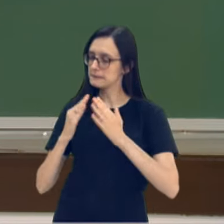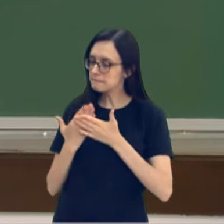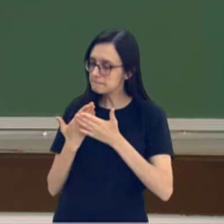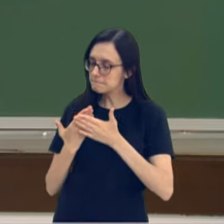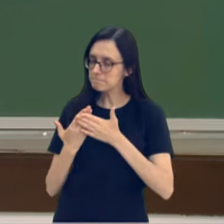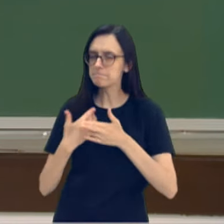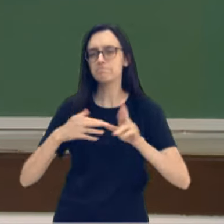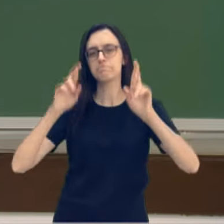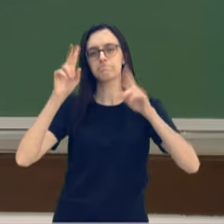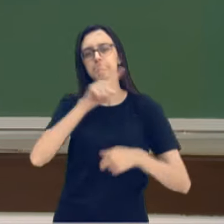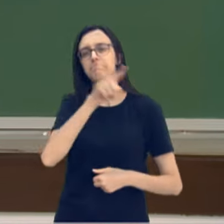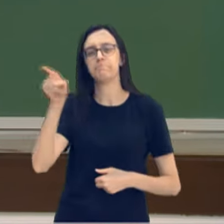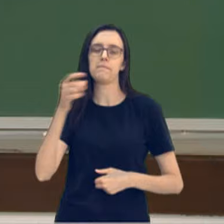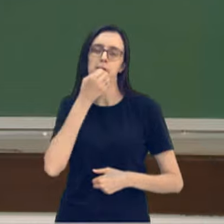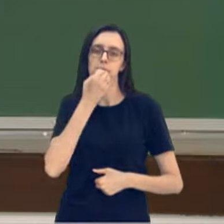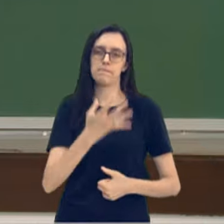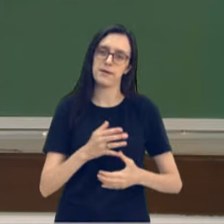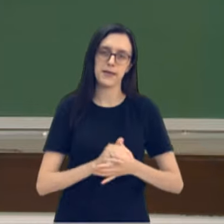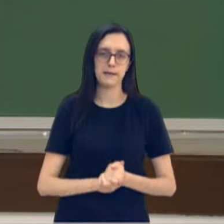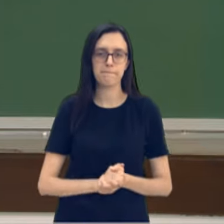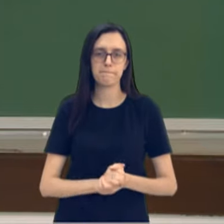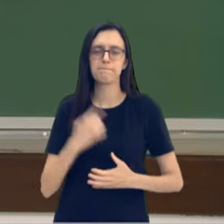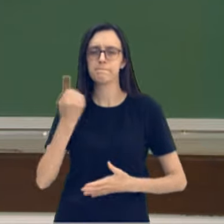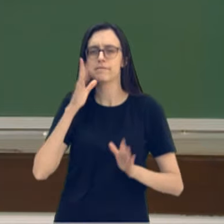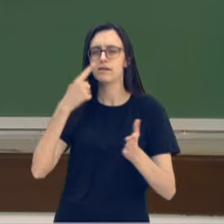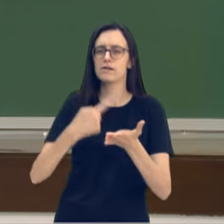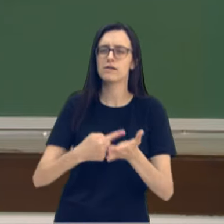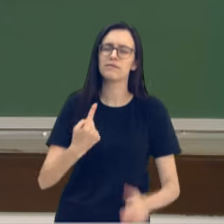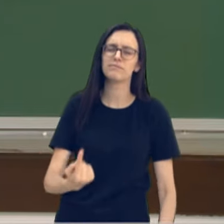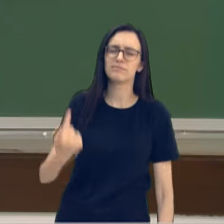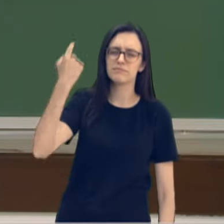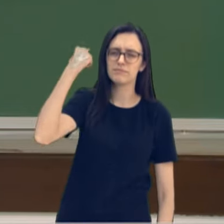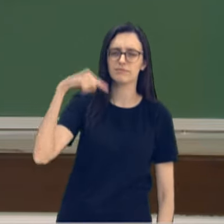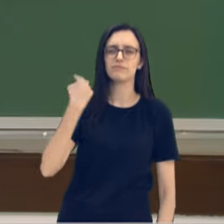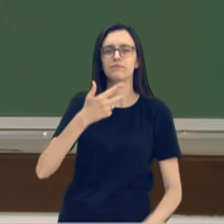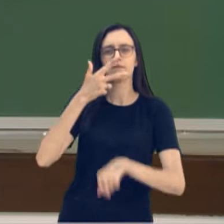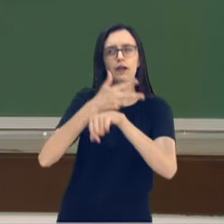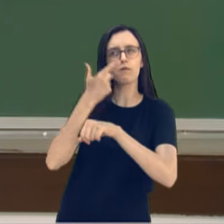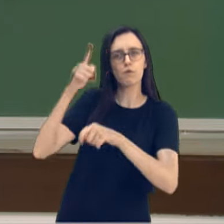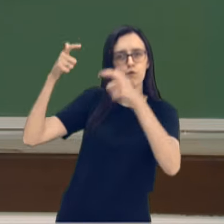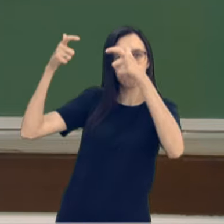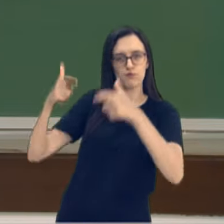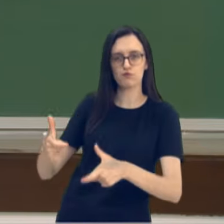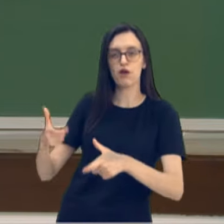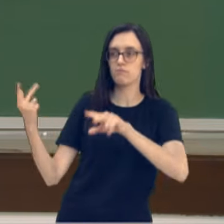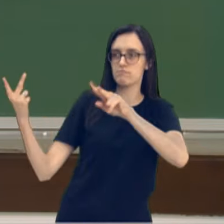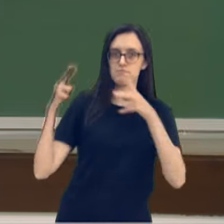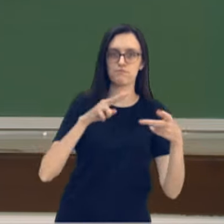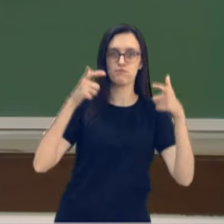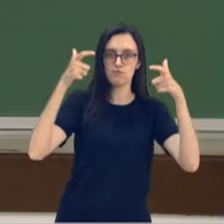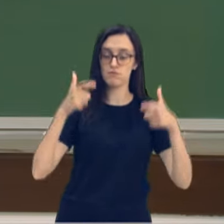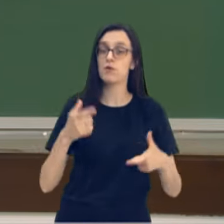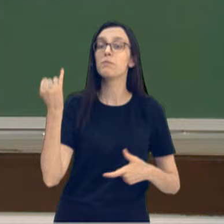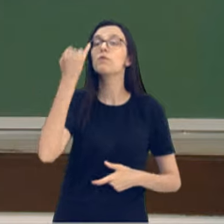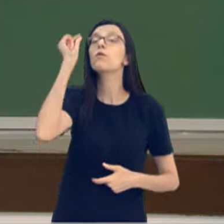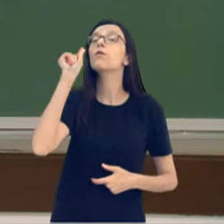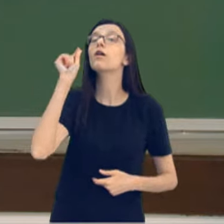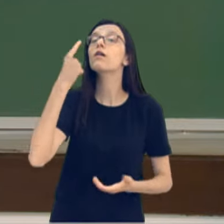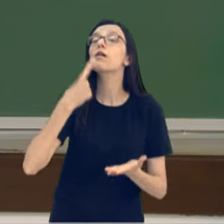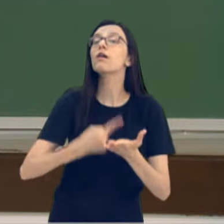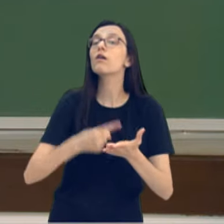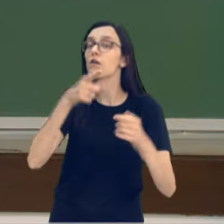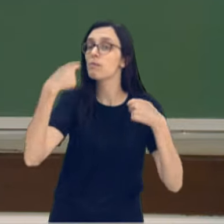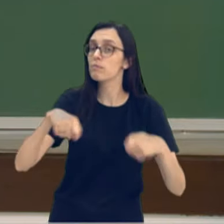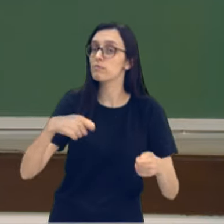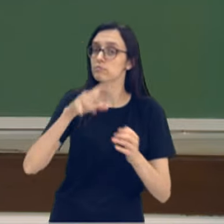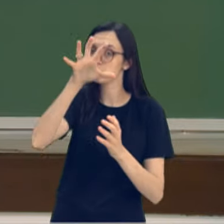vocês estejam bem ambientados. Temos um combinado desde lá do tempo que a gente grava no outro estúdio, que nas aulas de biologia vocês teriam caderno e material de escrita